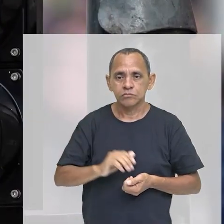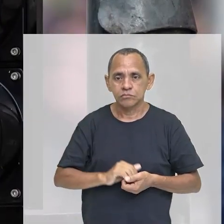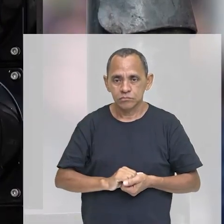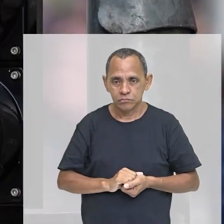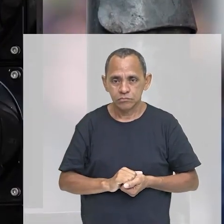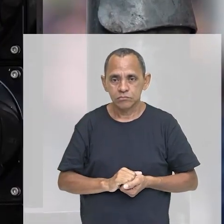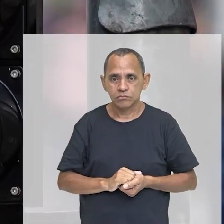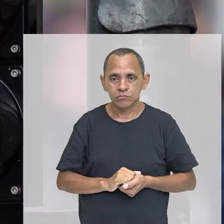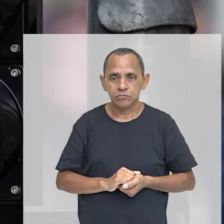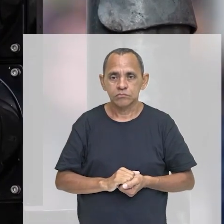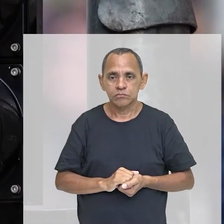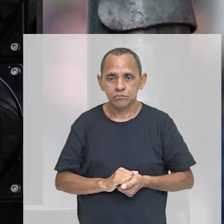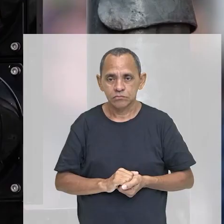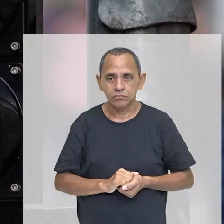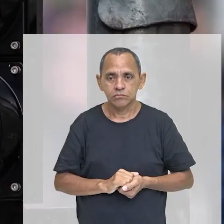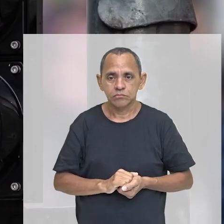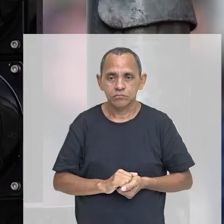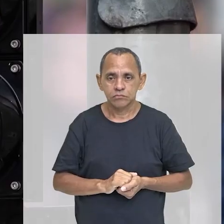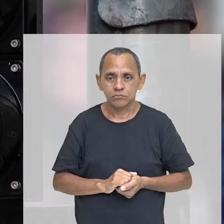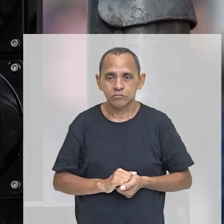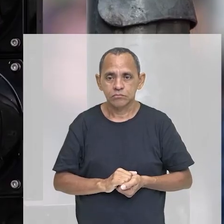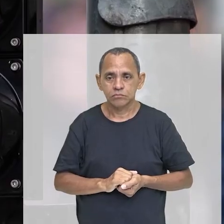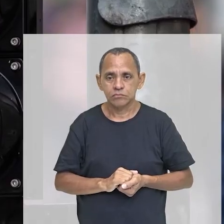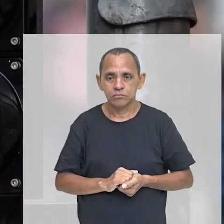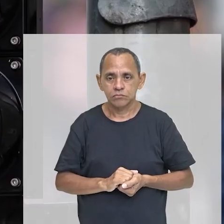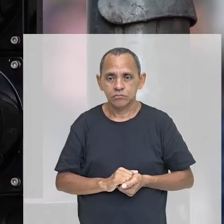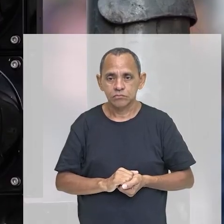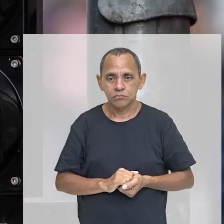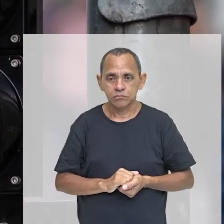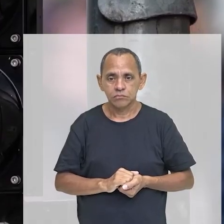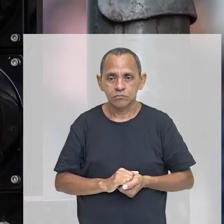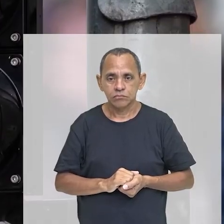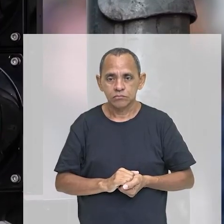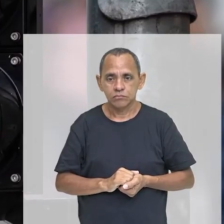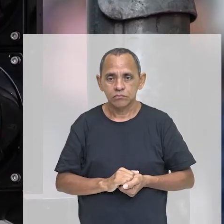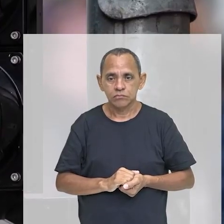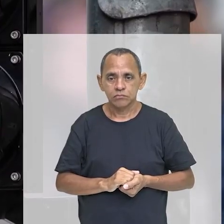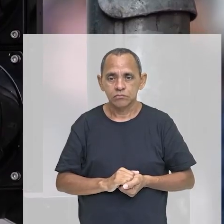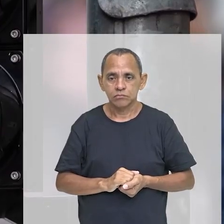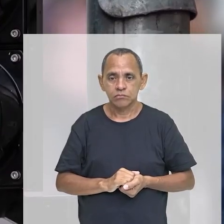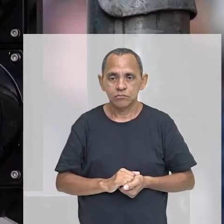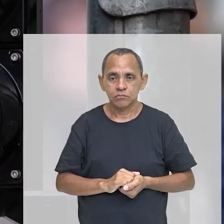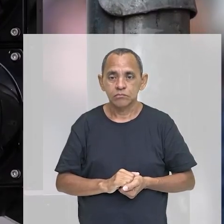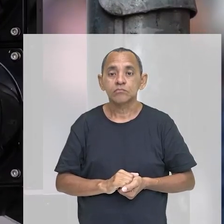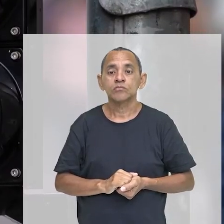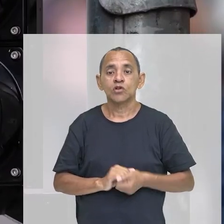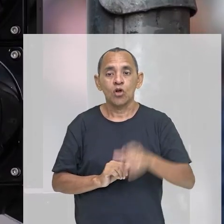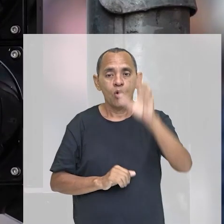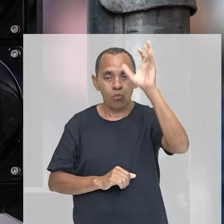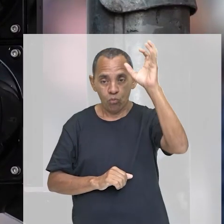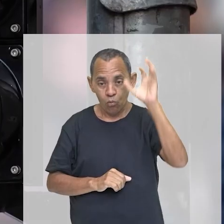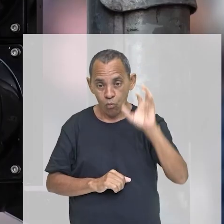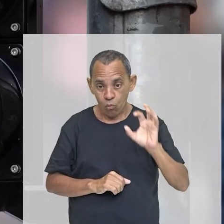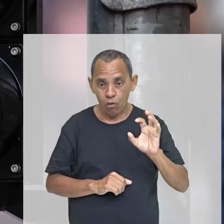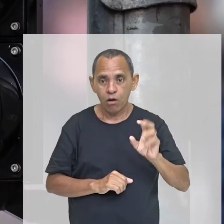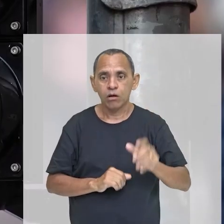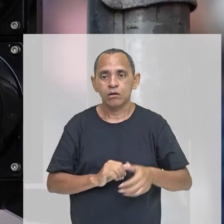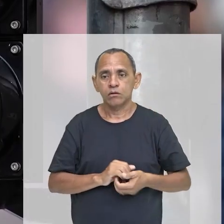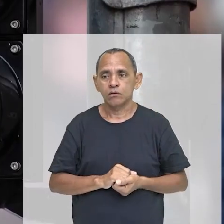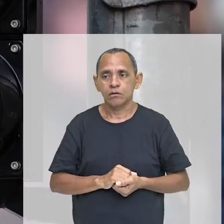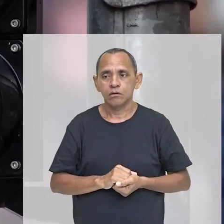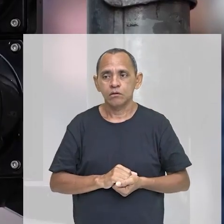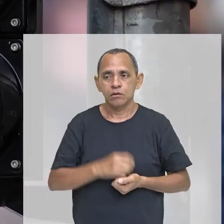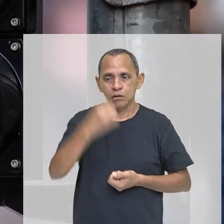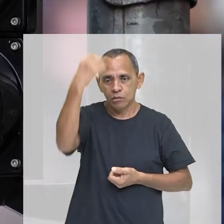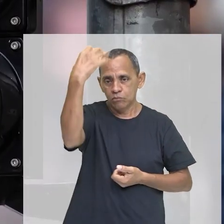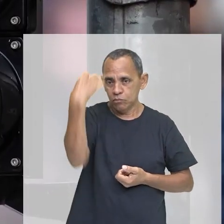lights. Traffic lights. Traffic lights. Sinal de trânsito. Semáforo.